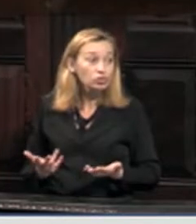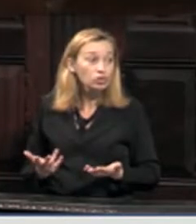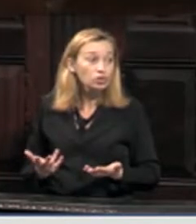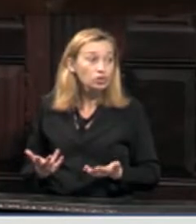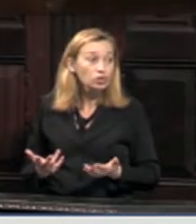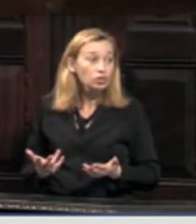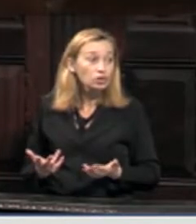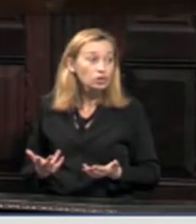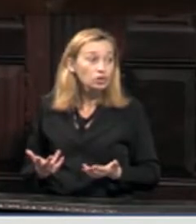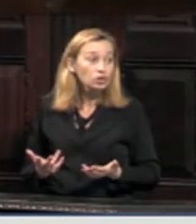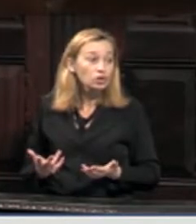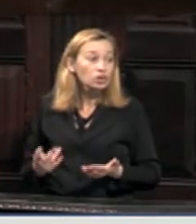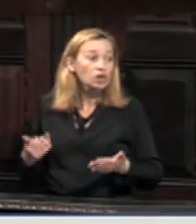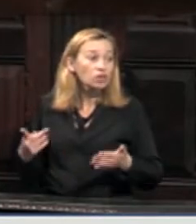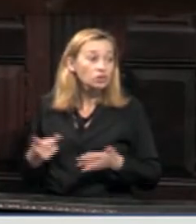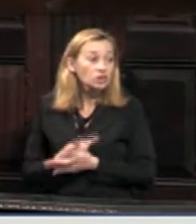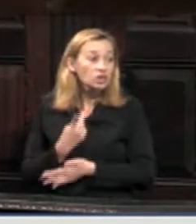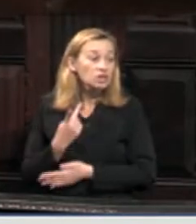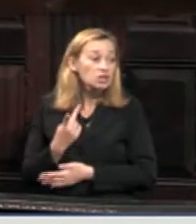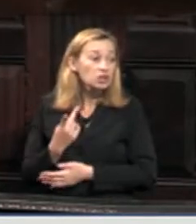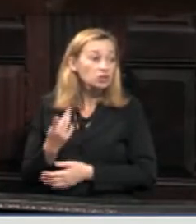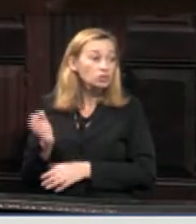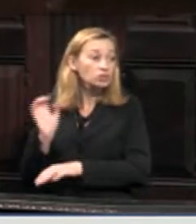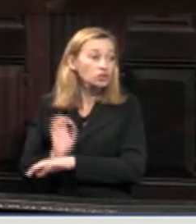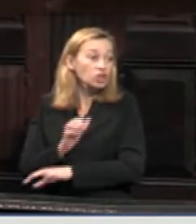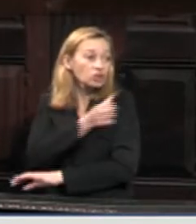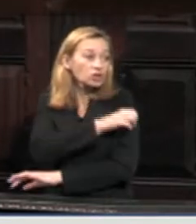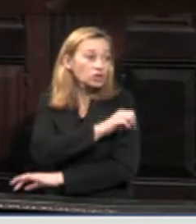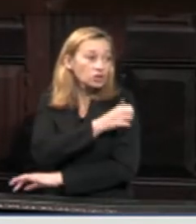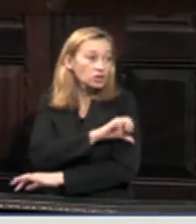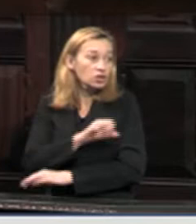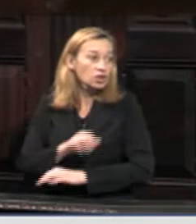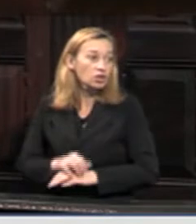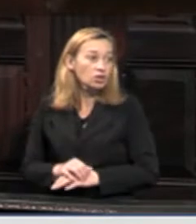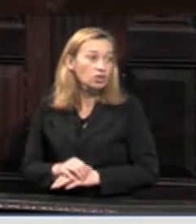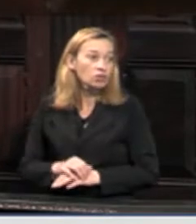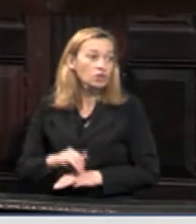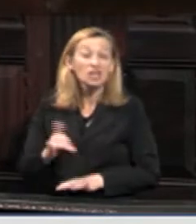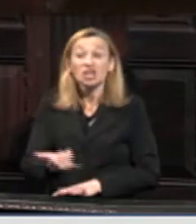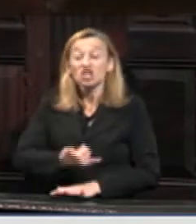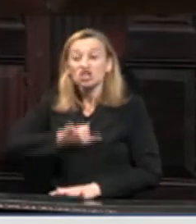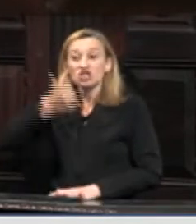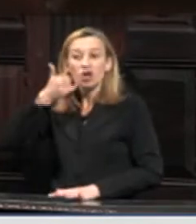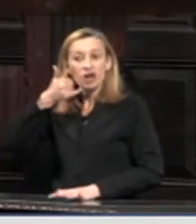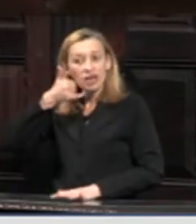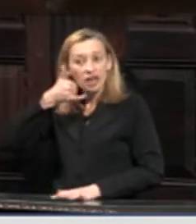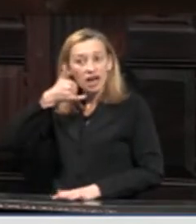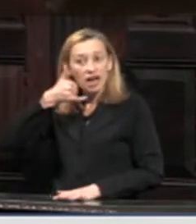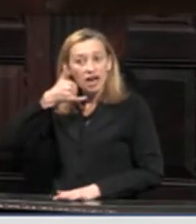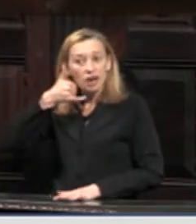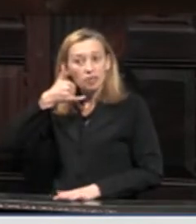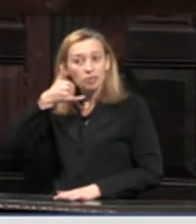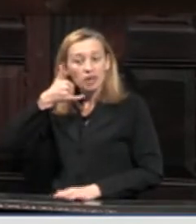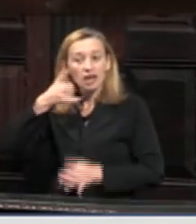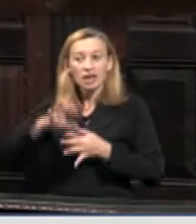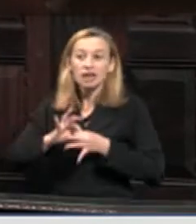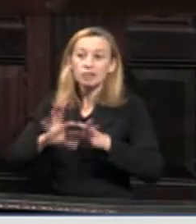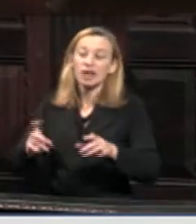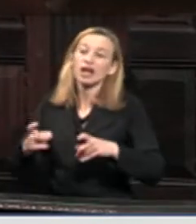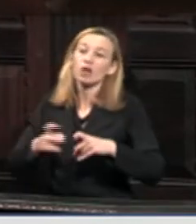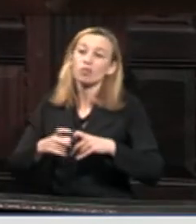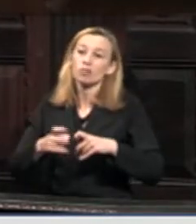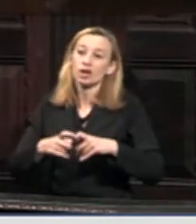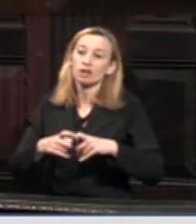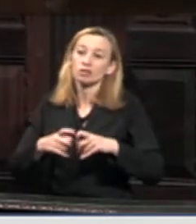Janeiro recentemente como o telefonema para Márcia, né? Então,